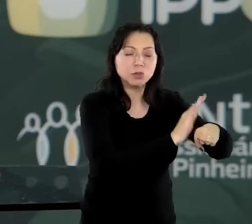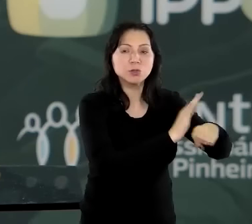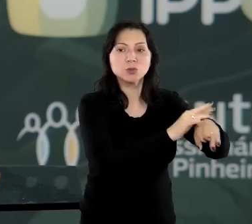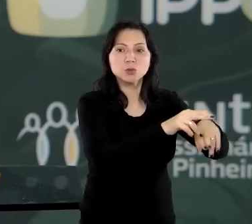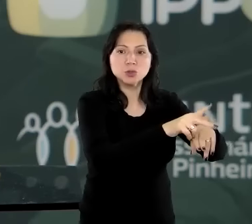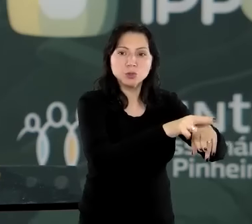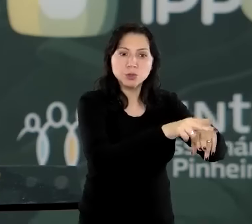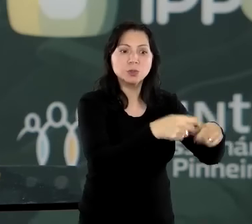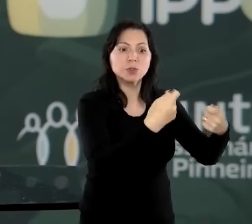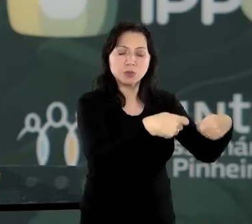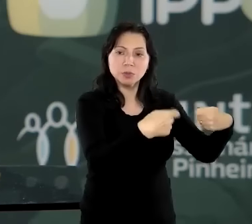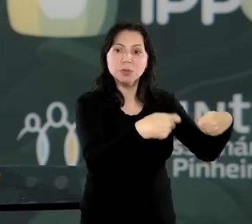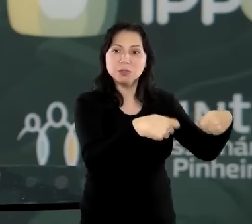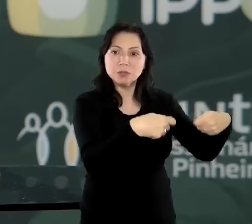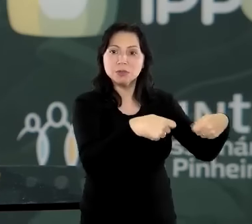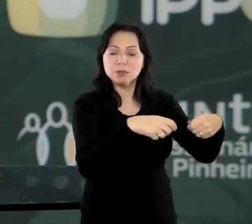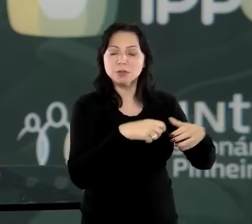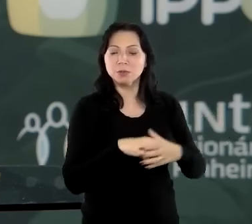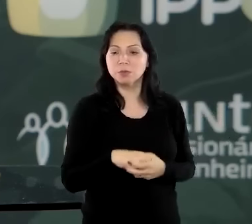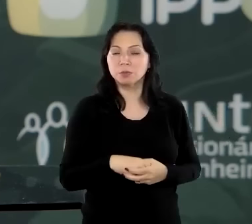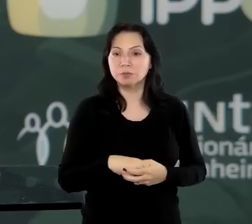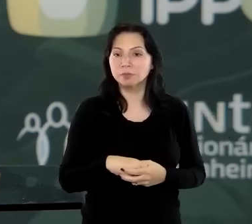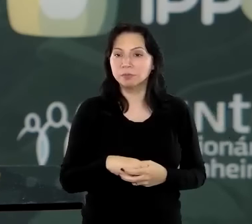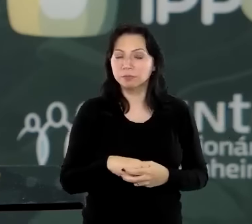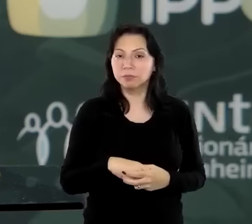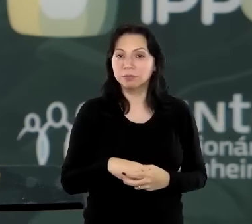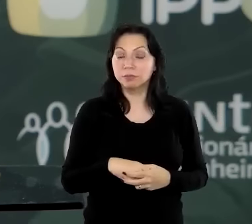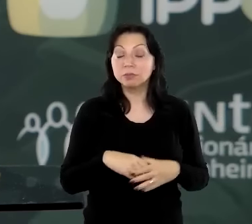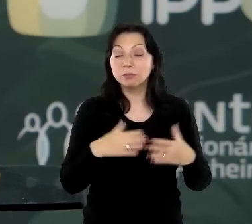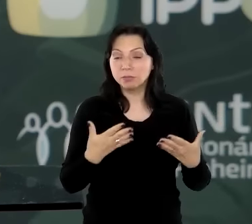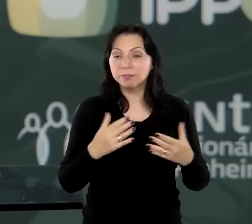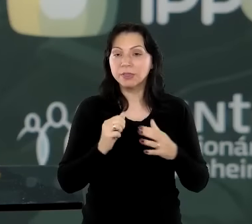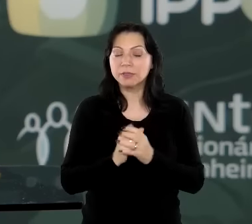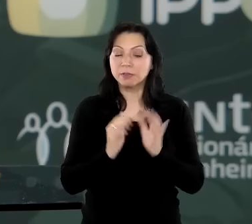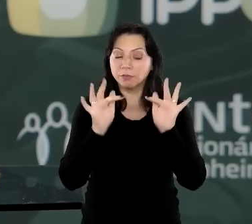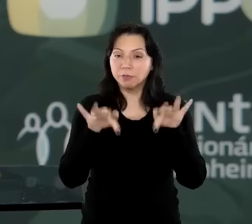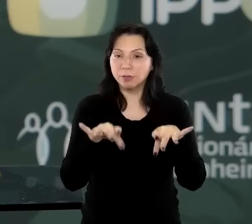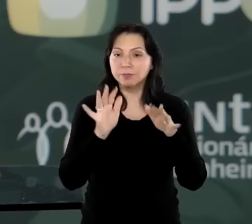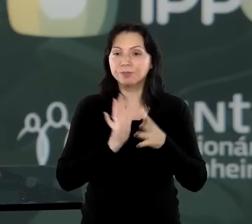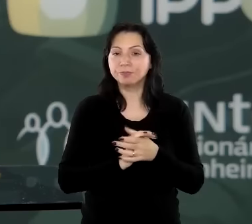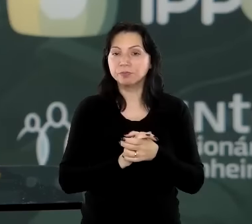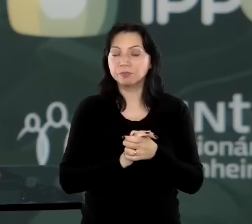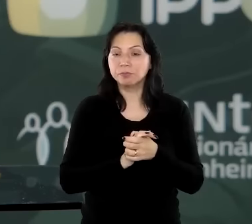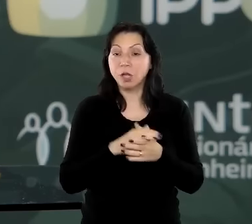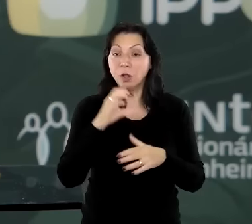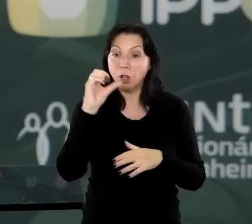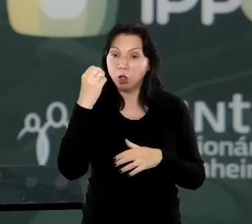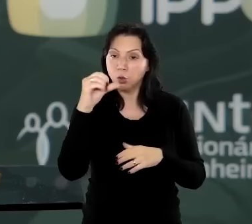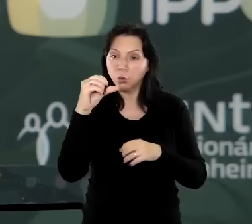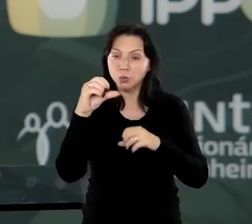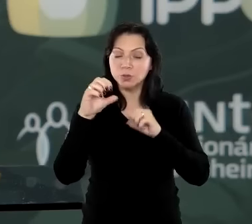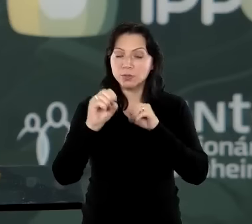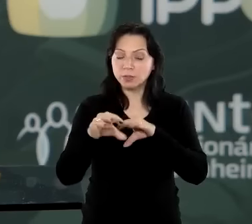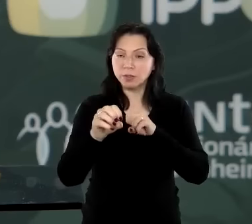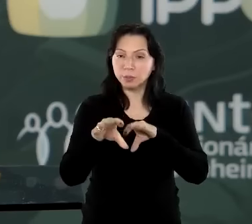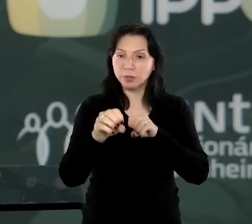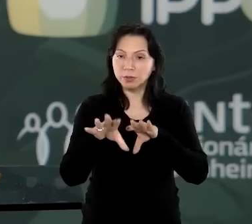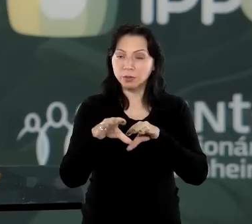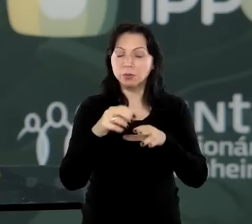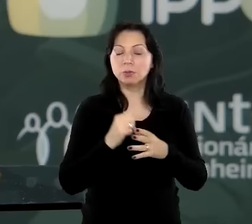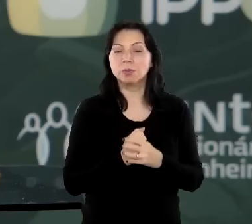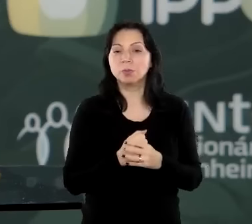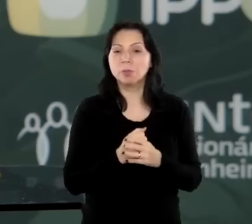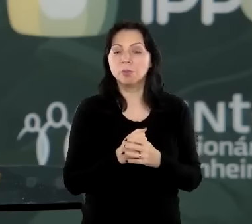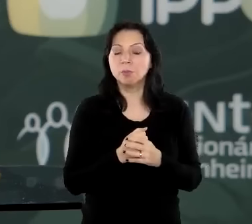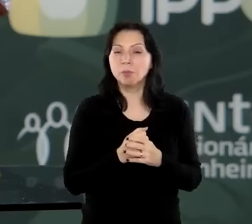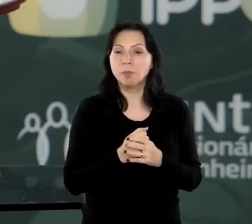agrada. Mas finalmente, nono lugar, o autor está dizendo para